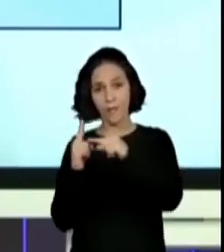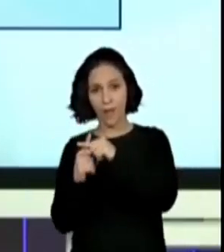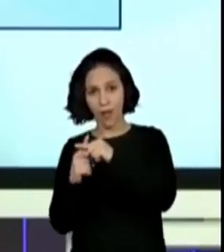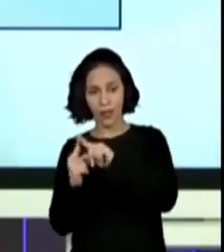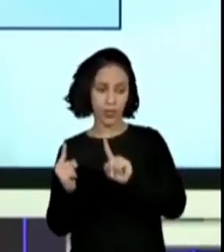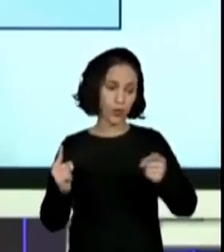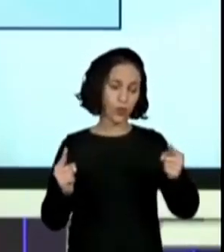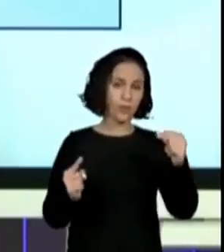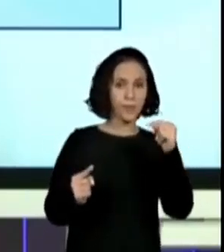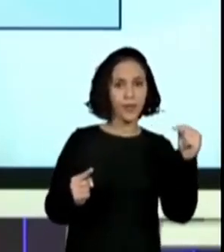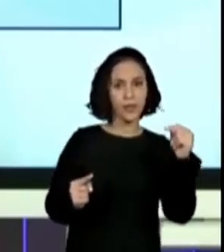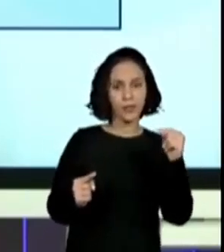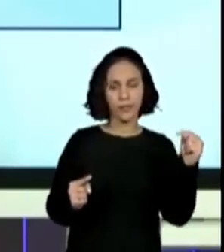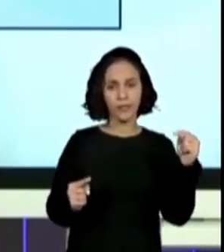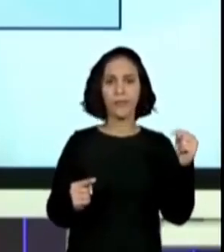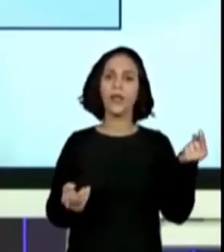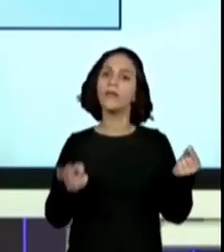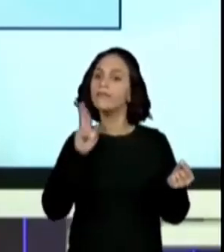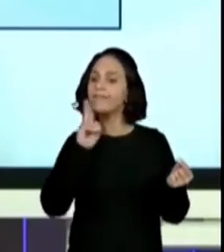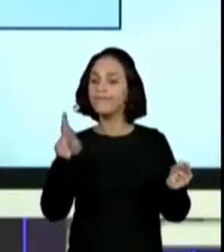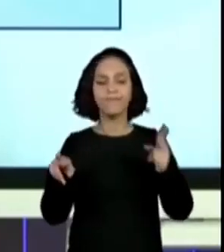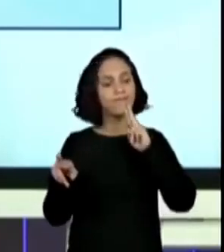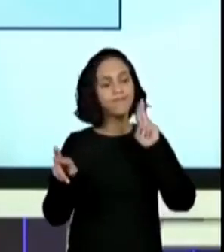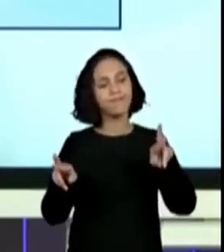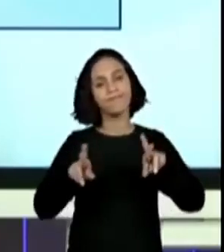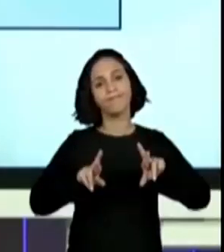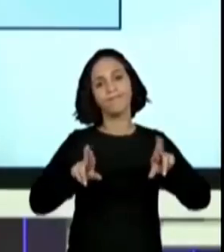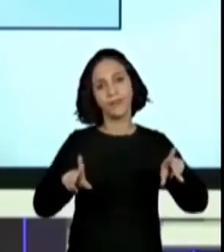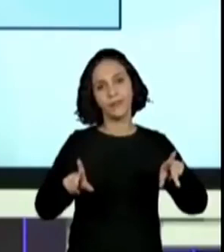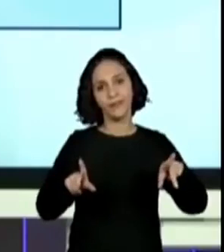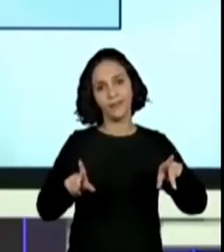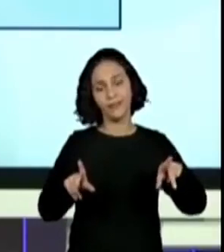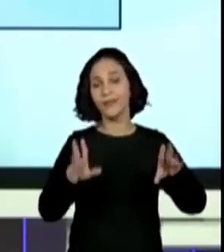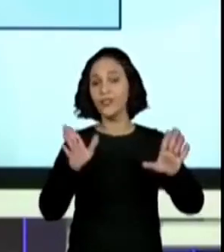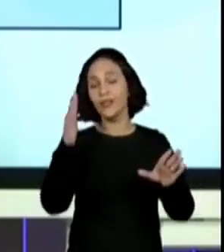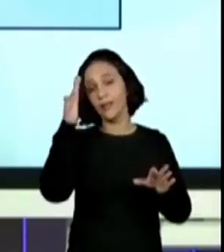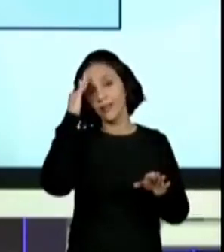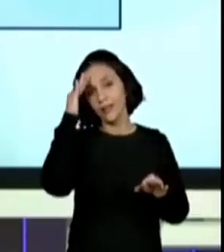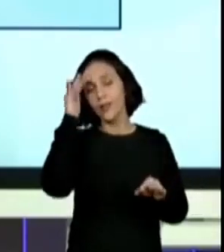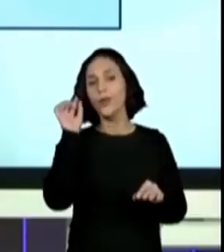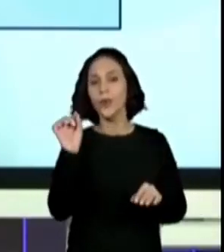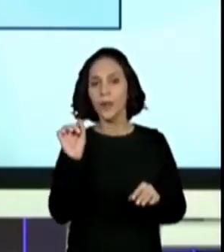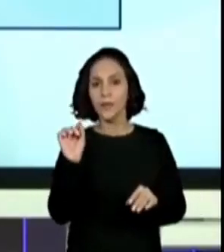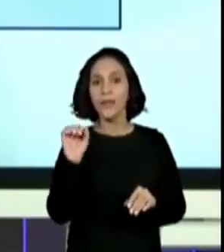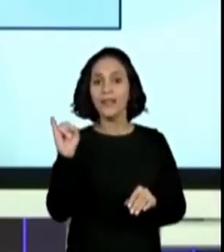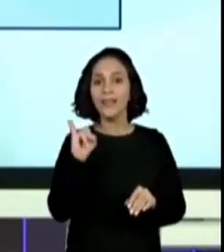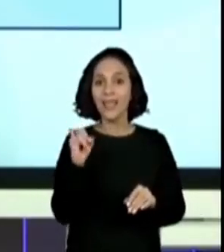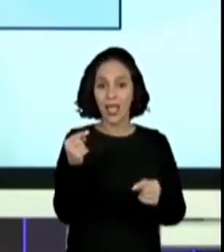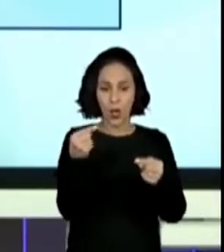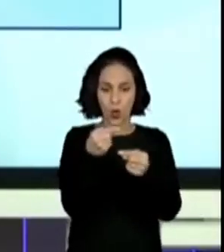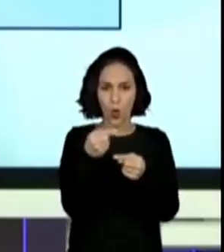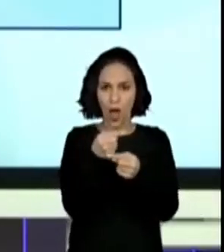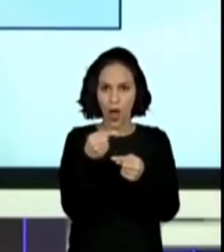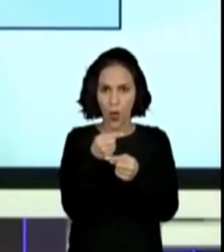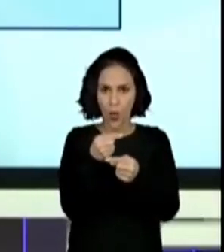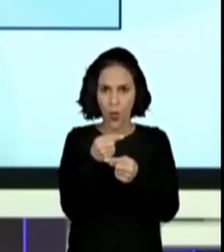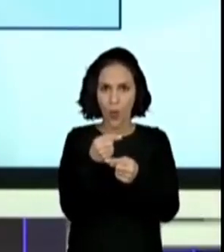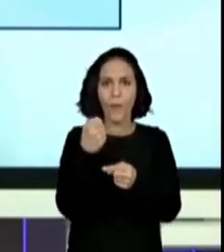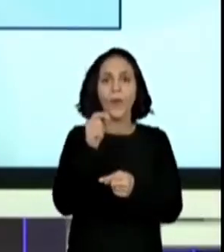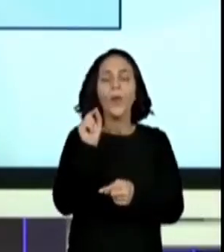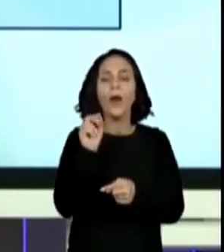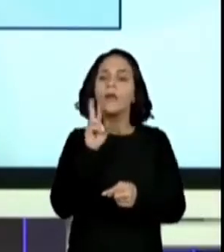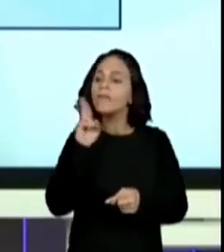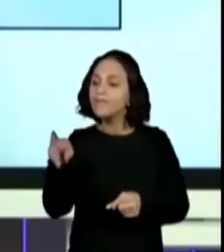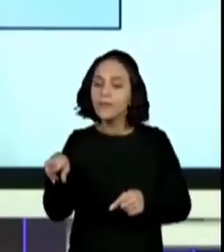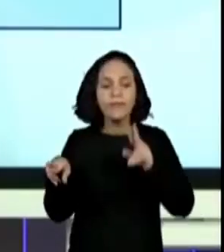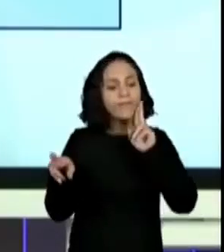subtraio na outra O resultado é diferente e a gente já entendeu que nas relações de igualdade o resultado tem que ser